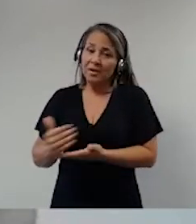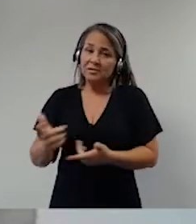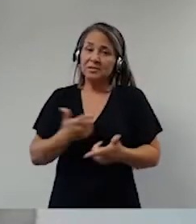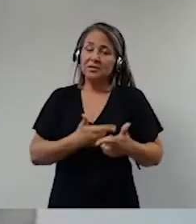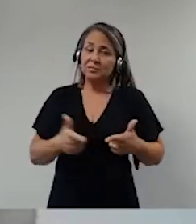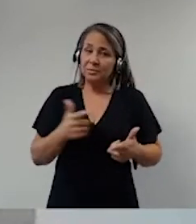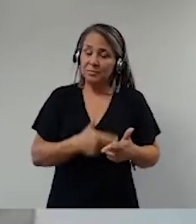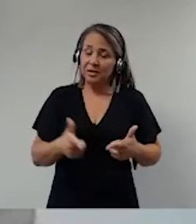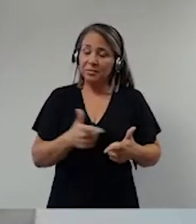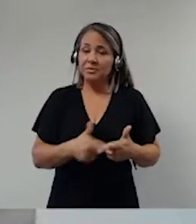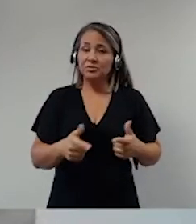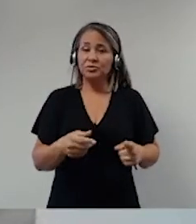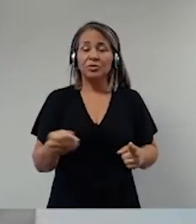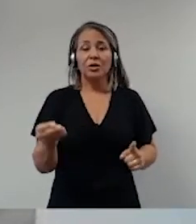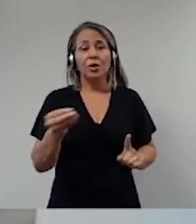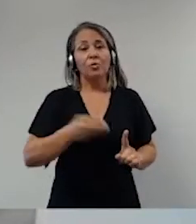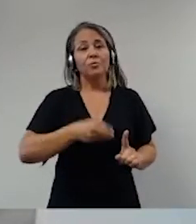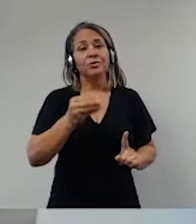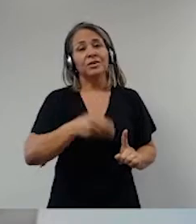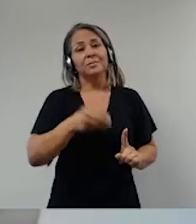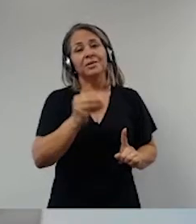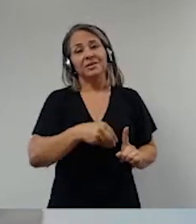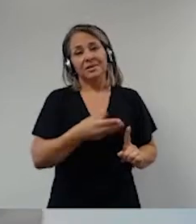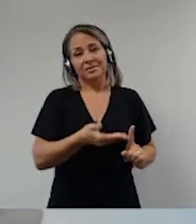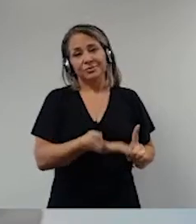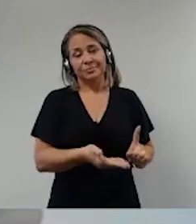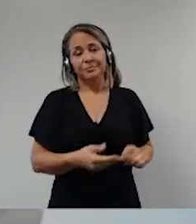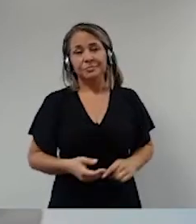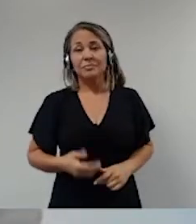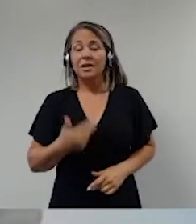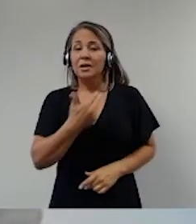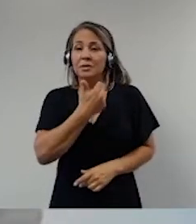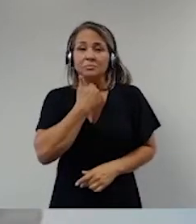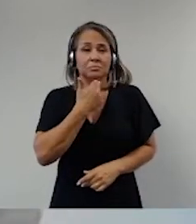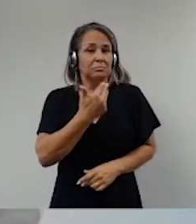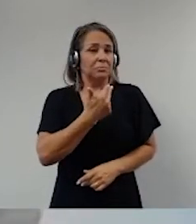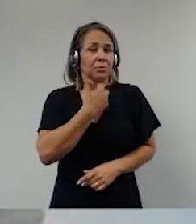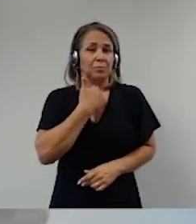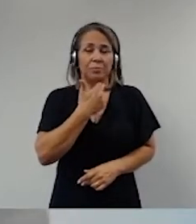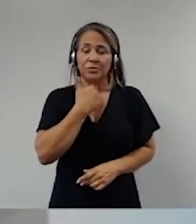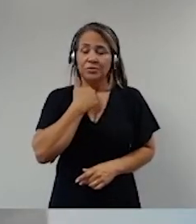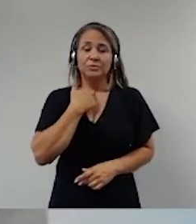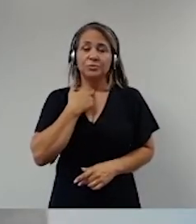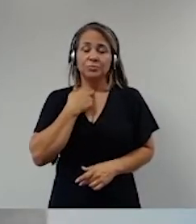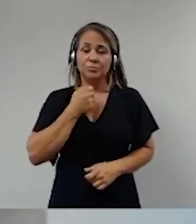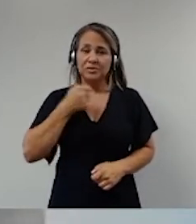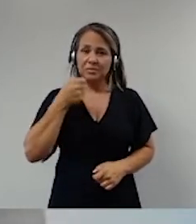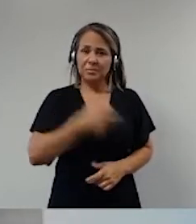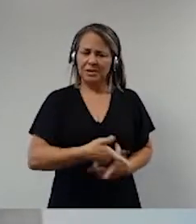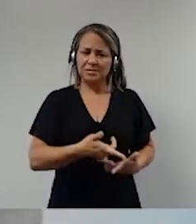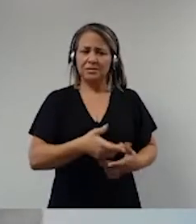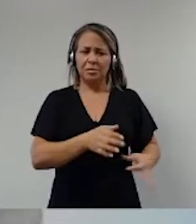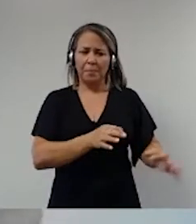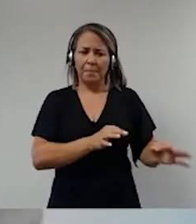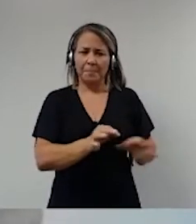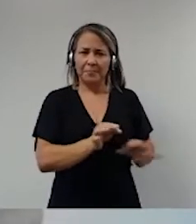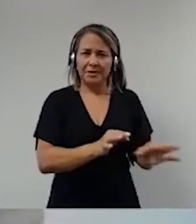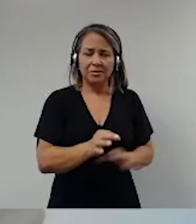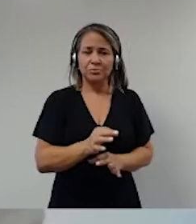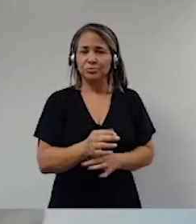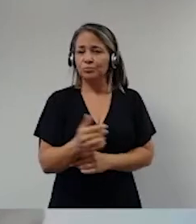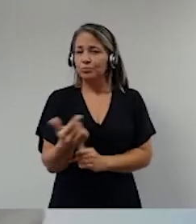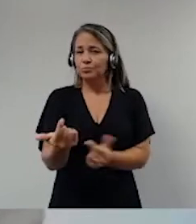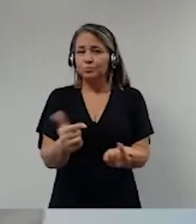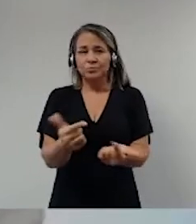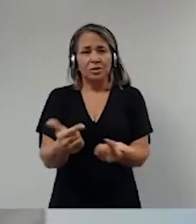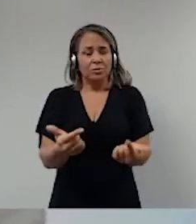de vulnerabilidade. Eu não posso estabelecer planos, eu não